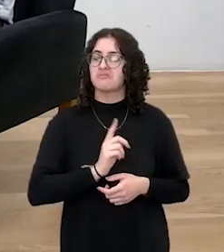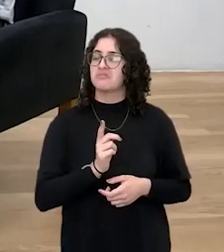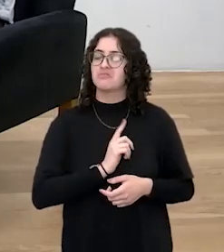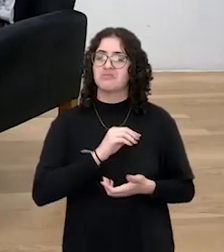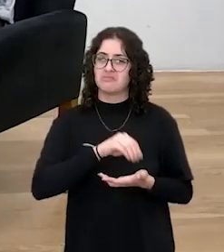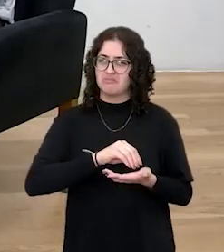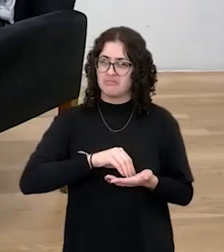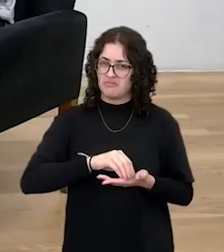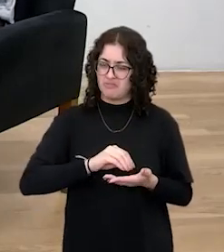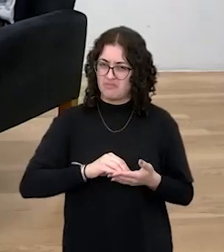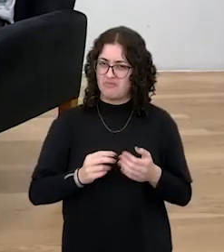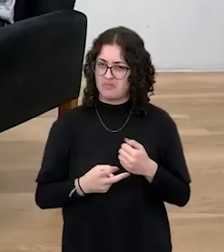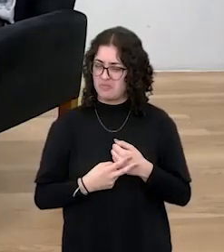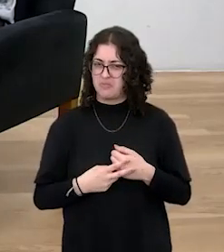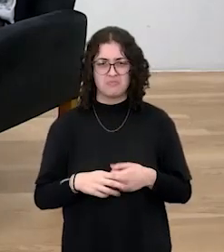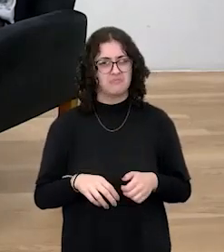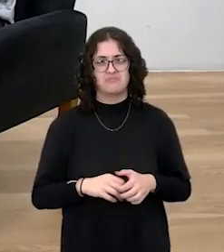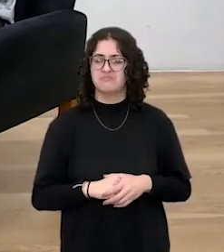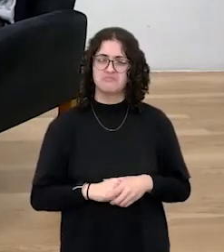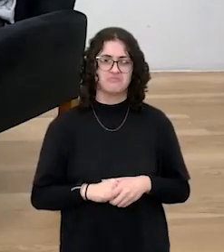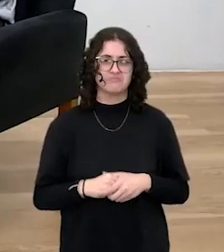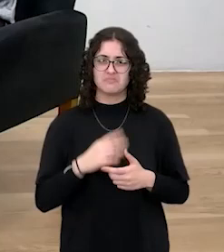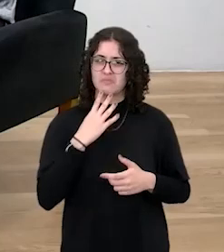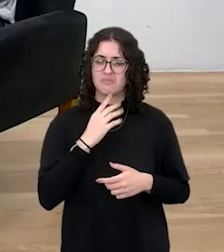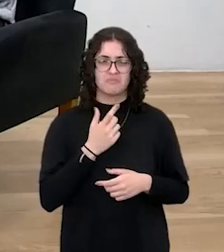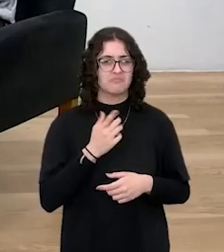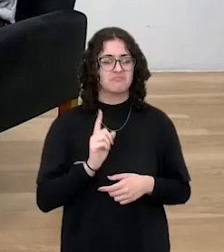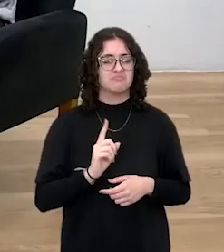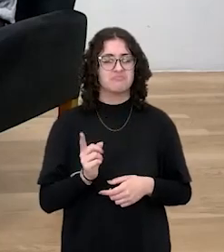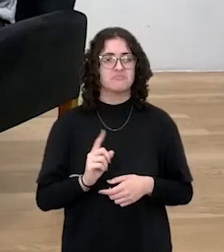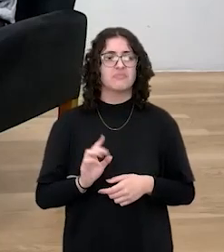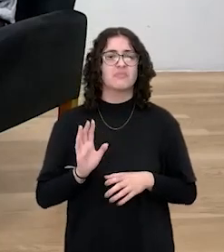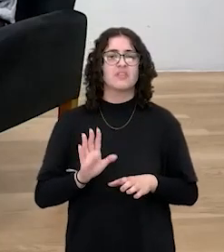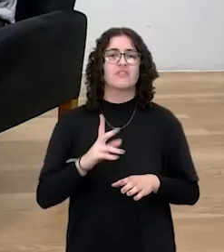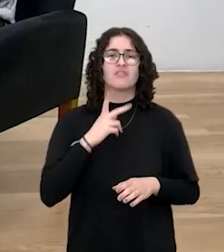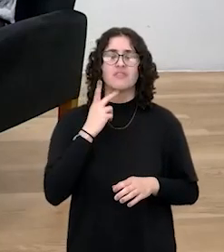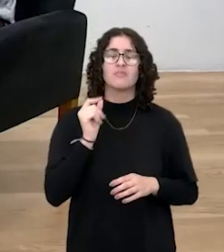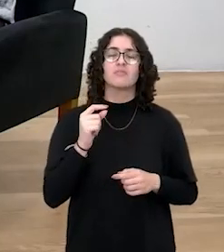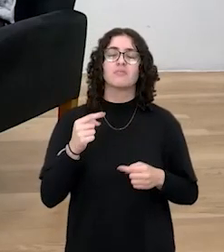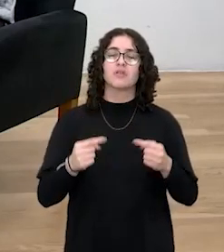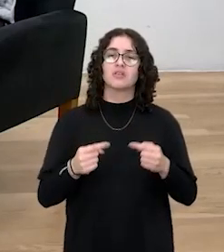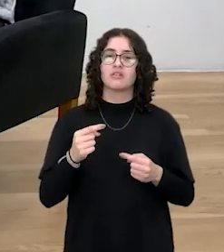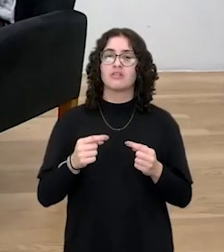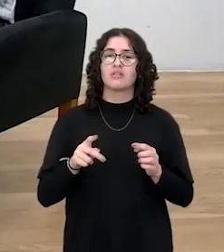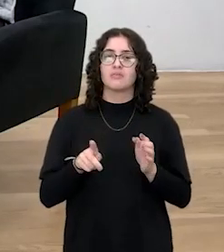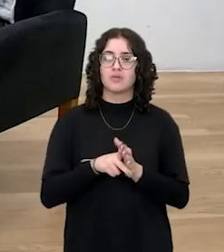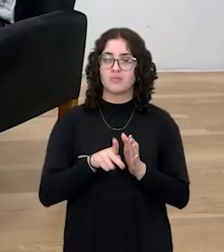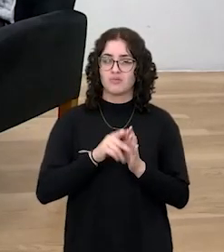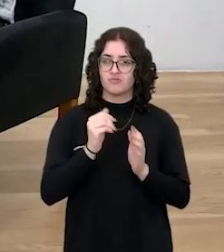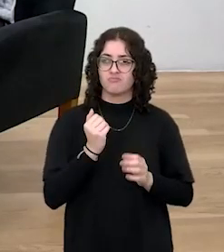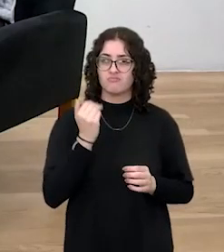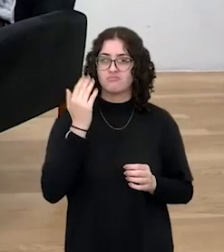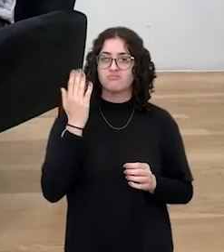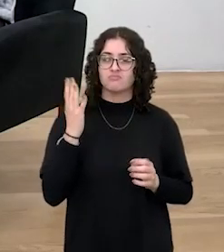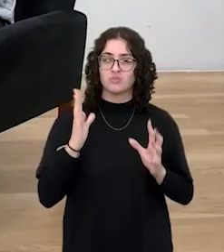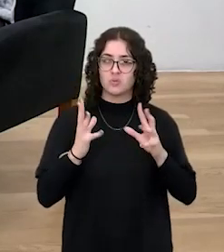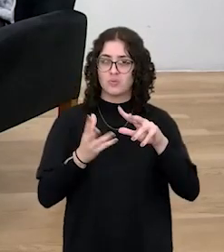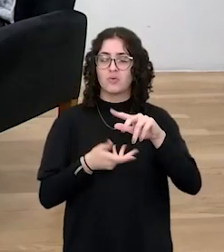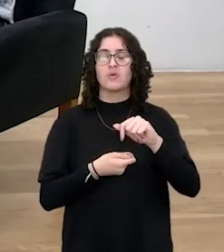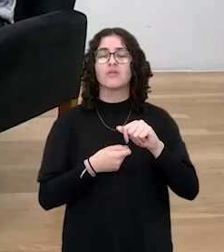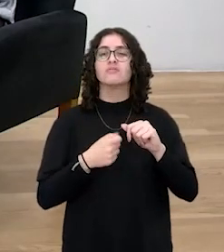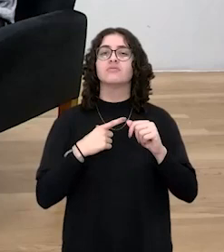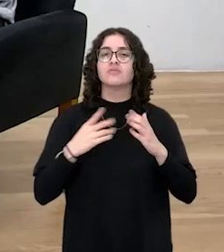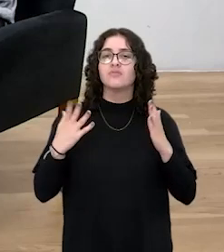aí. Não, então, eles repercutem bastante coisa relacionada à política internacional, mas ao final do programa eles deixam uma parte